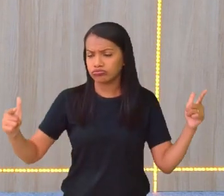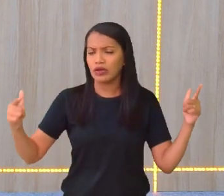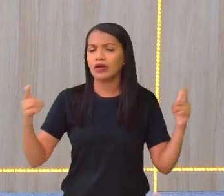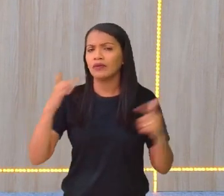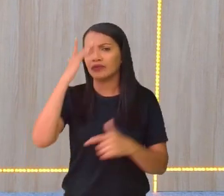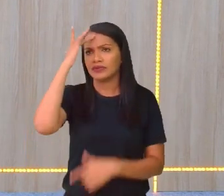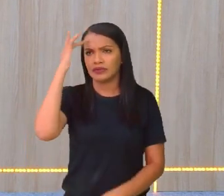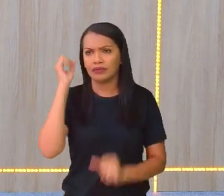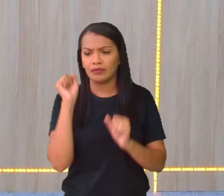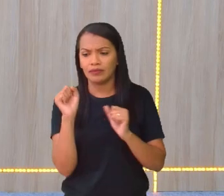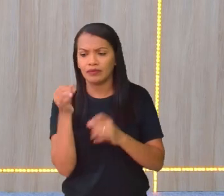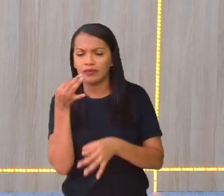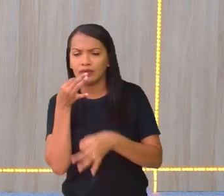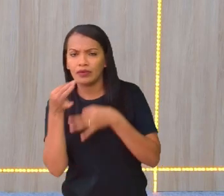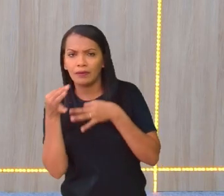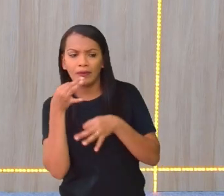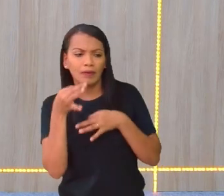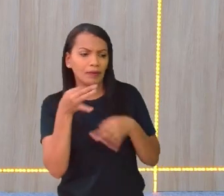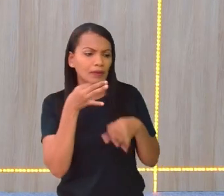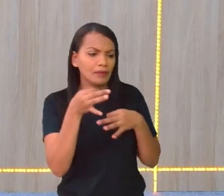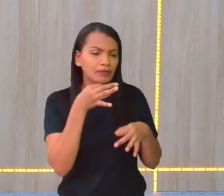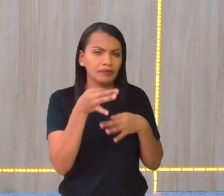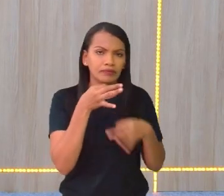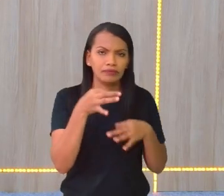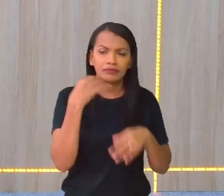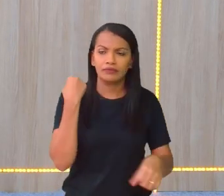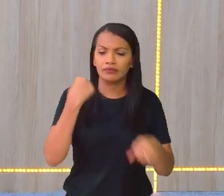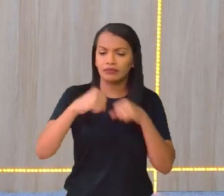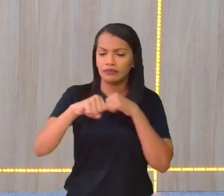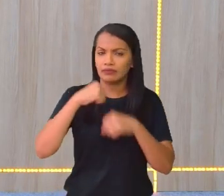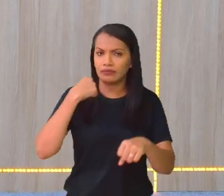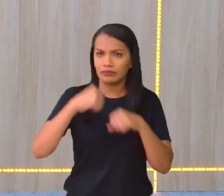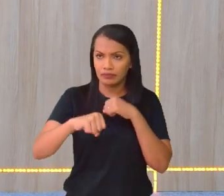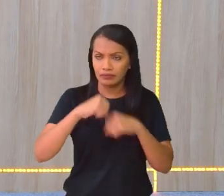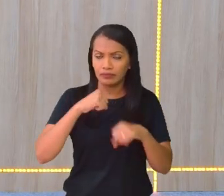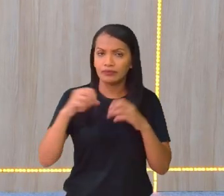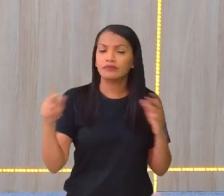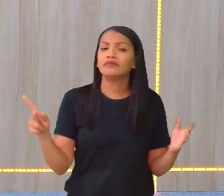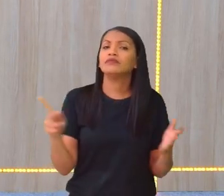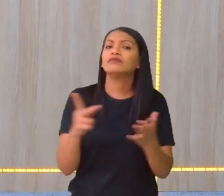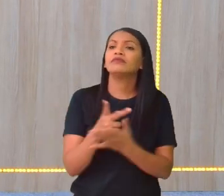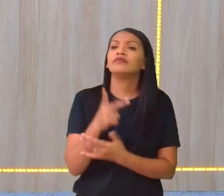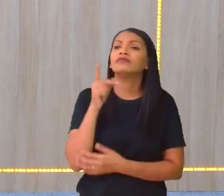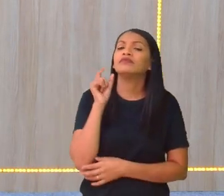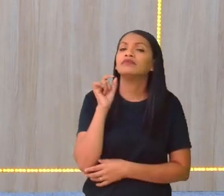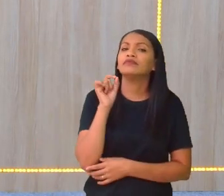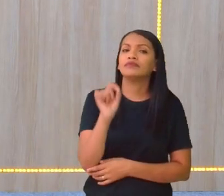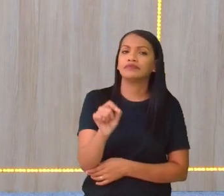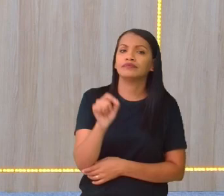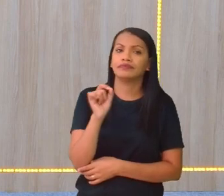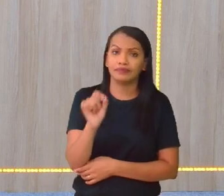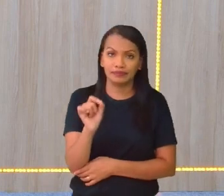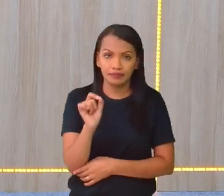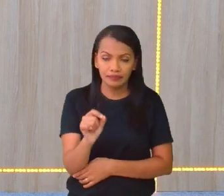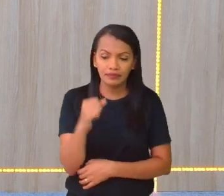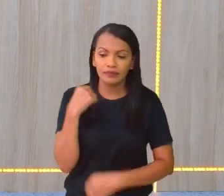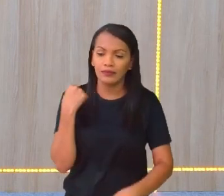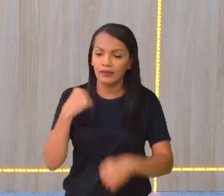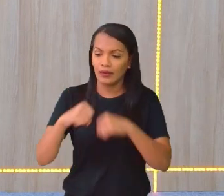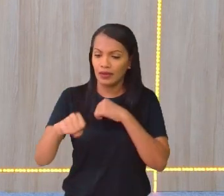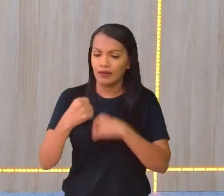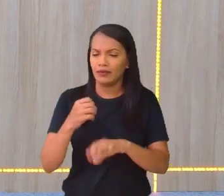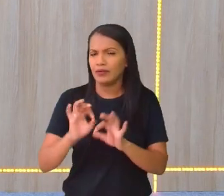suas ideias. E aí, neste debate, não é? Geralmente, esses debates são